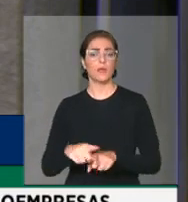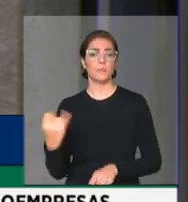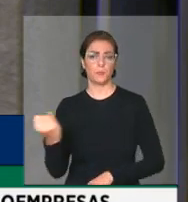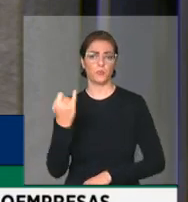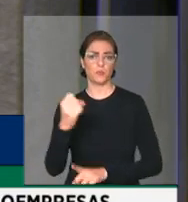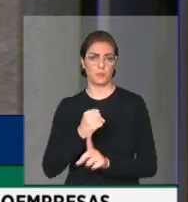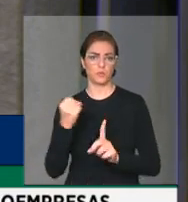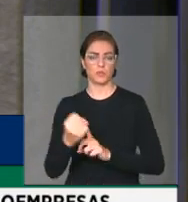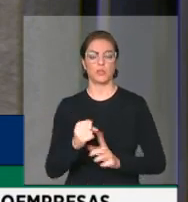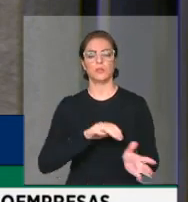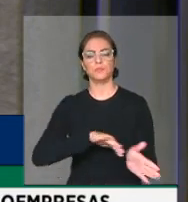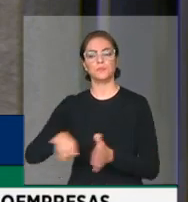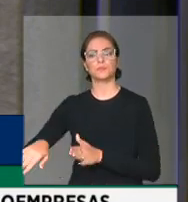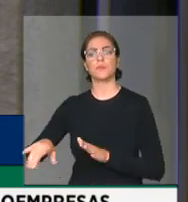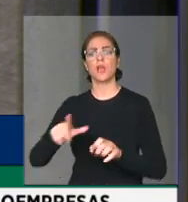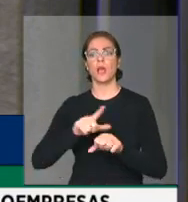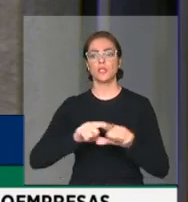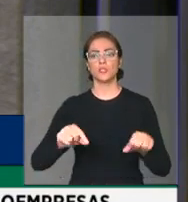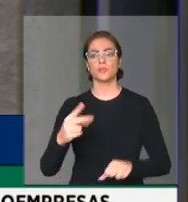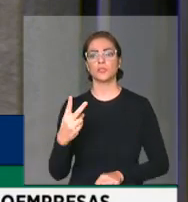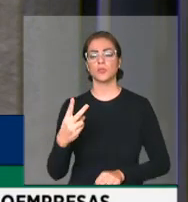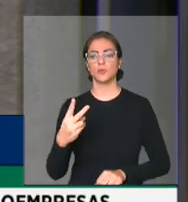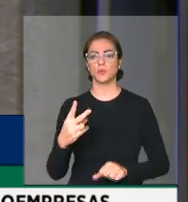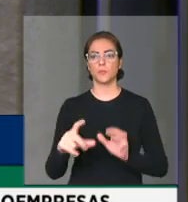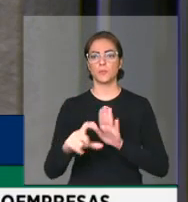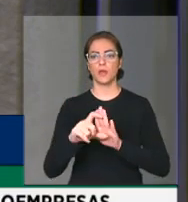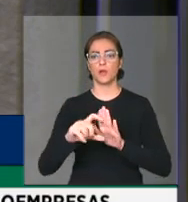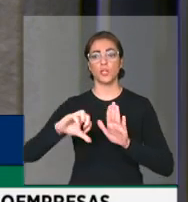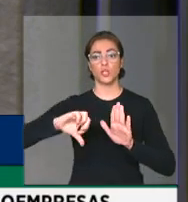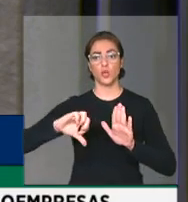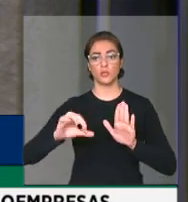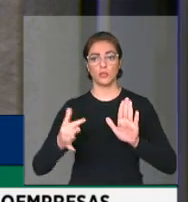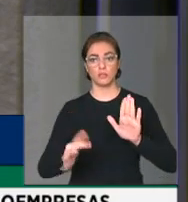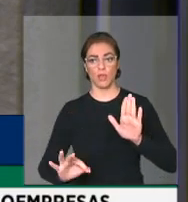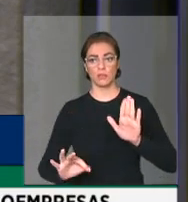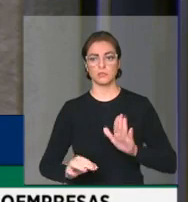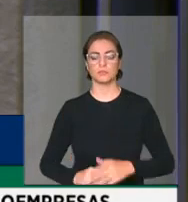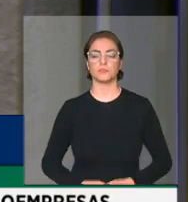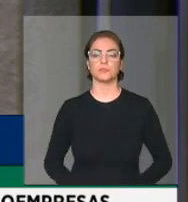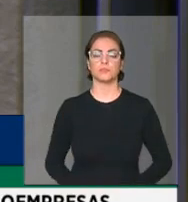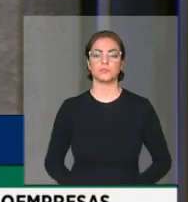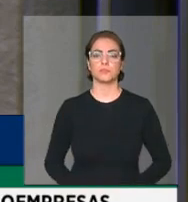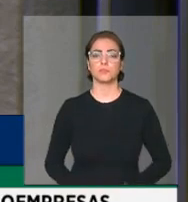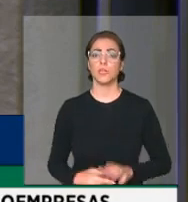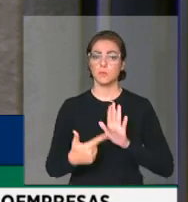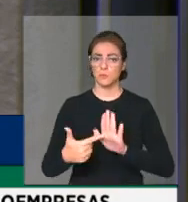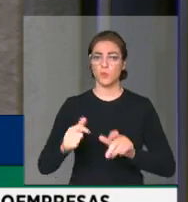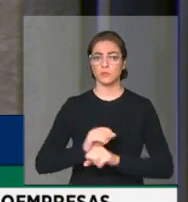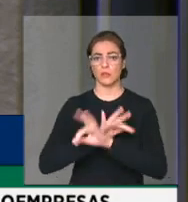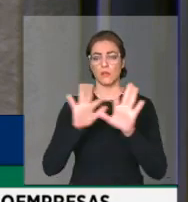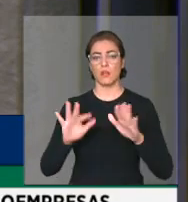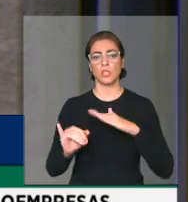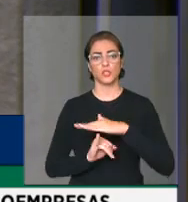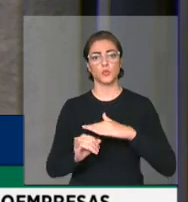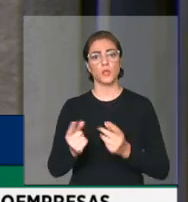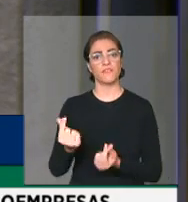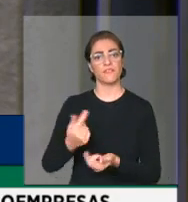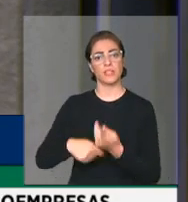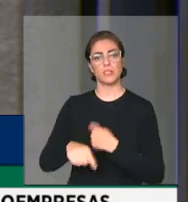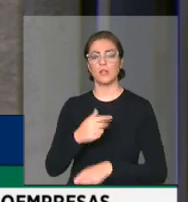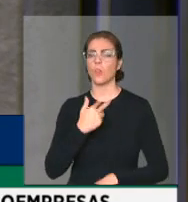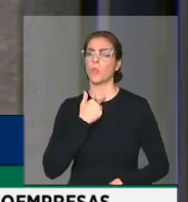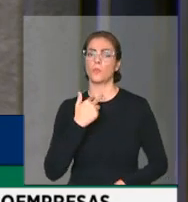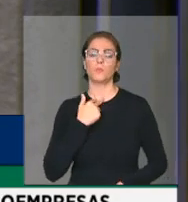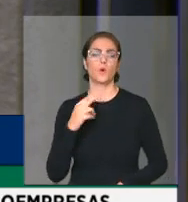empresas. Artigo 2º, parágrafos 9º e 10º. Deixamos expresso também que as instituições financeiras participantes não